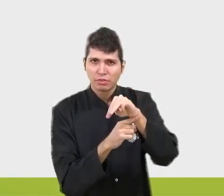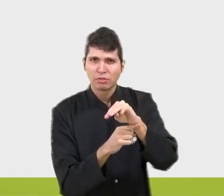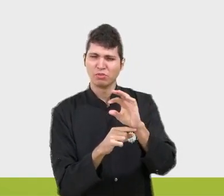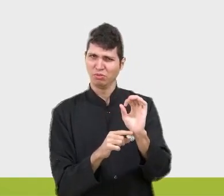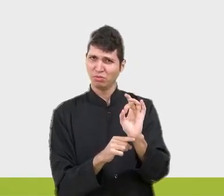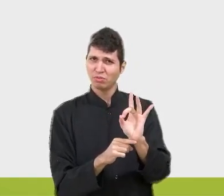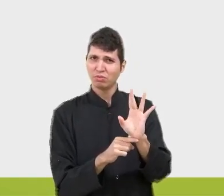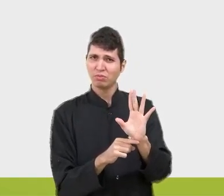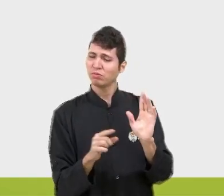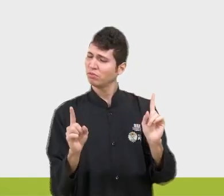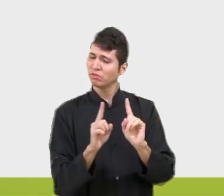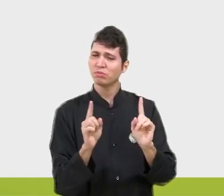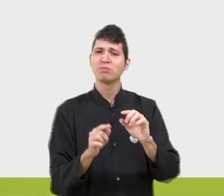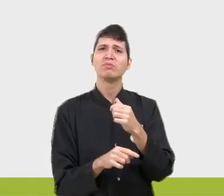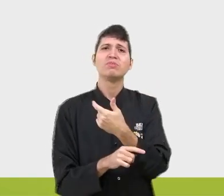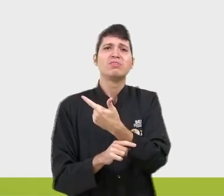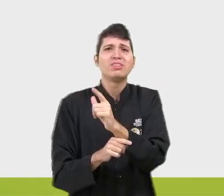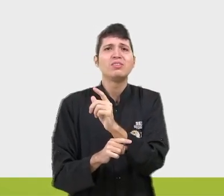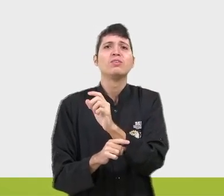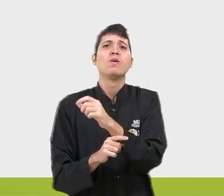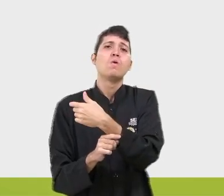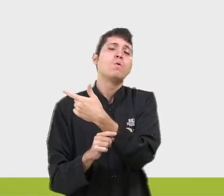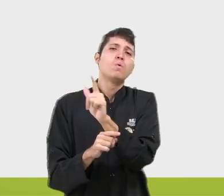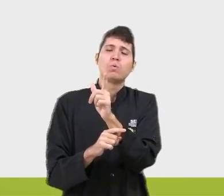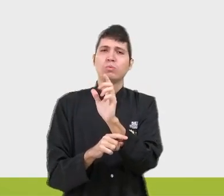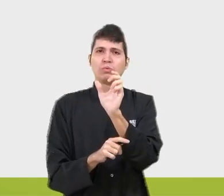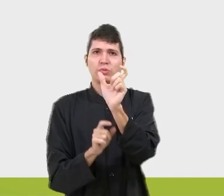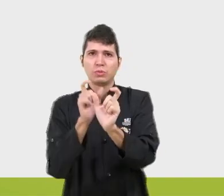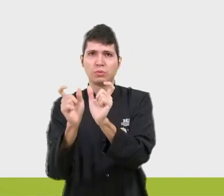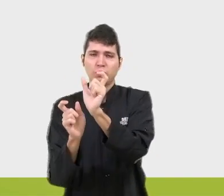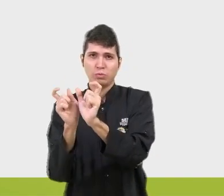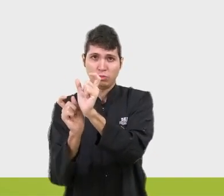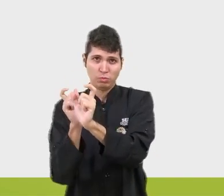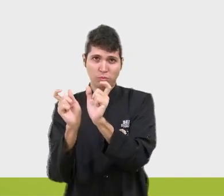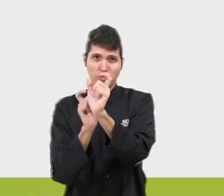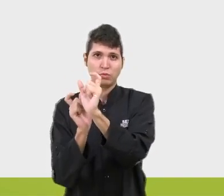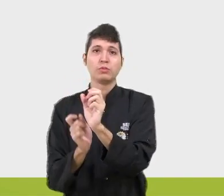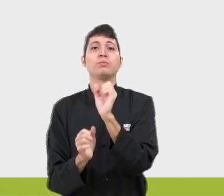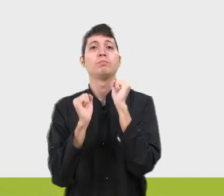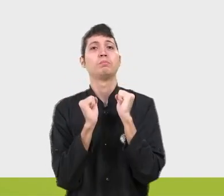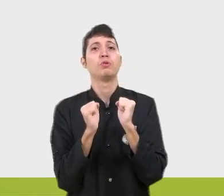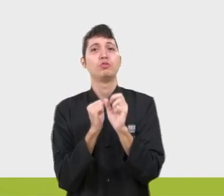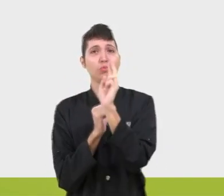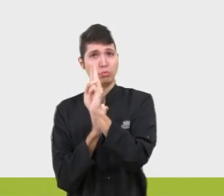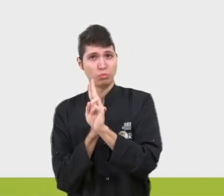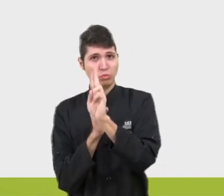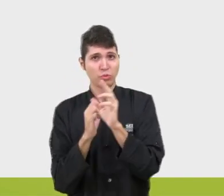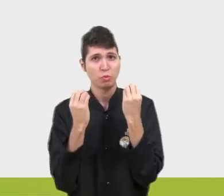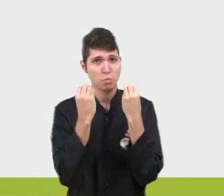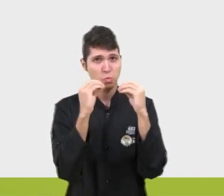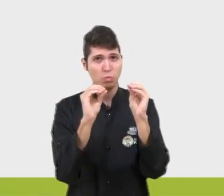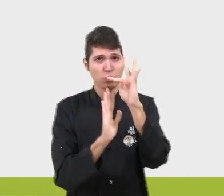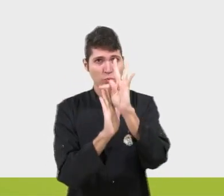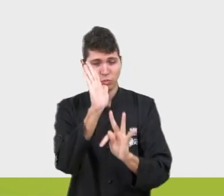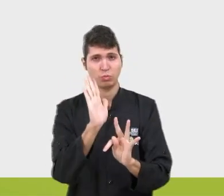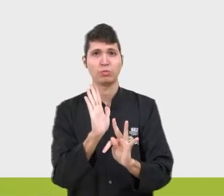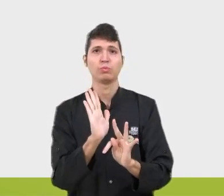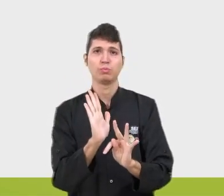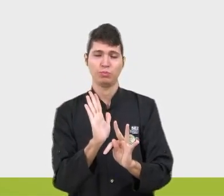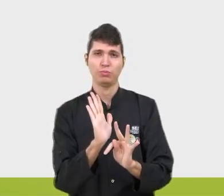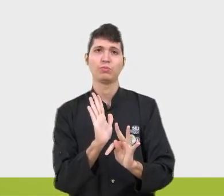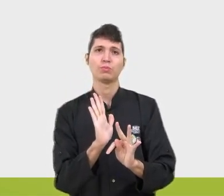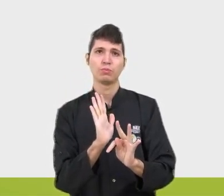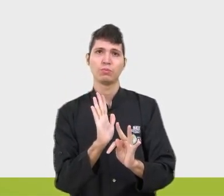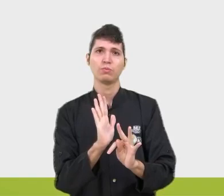conectivos que querem dizer, né, tem a mesma finalidade. Então, essa competência de número 4, ela avalia também esse